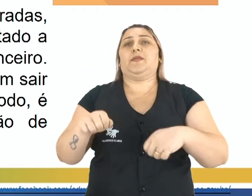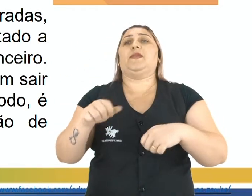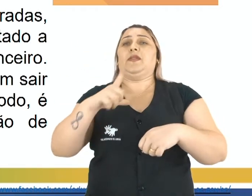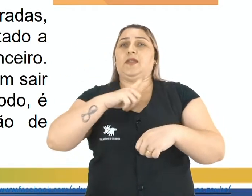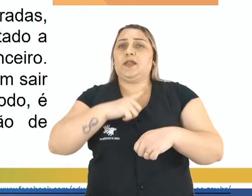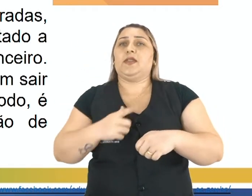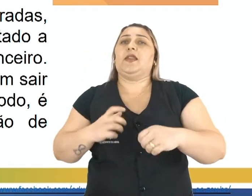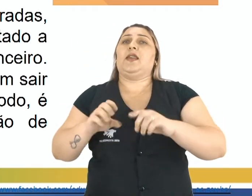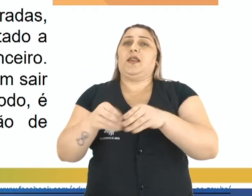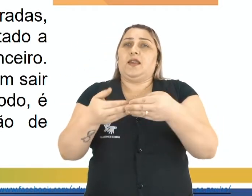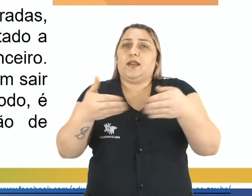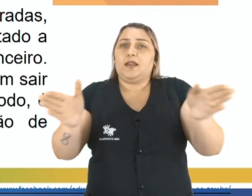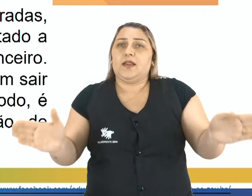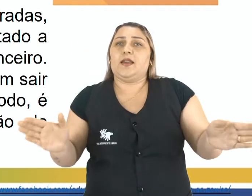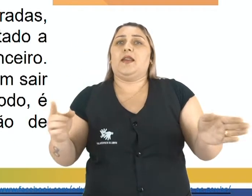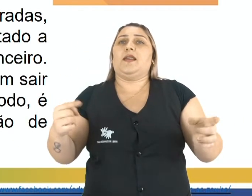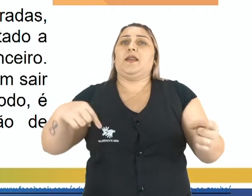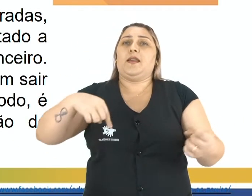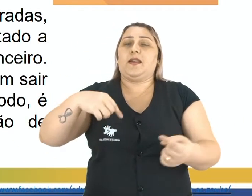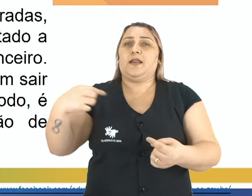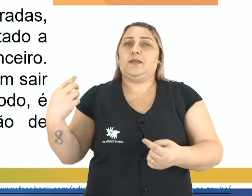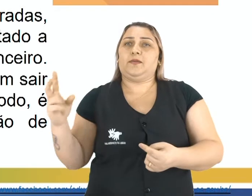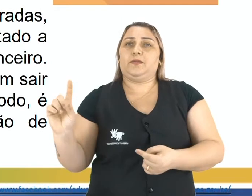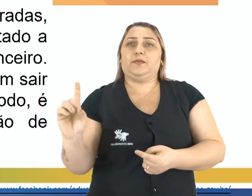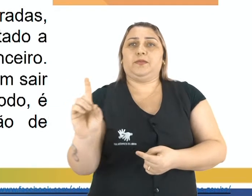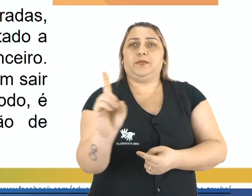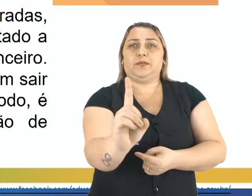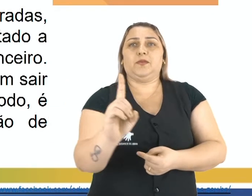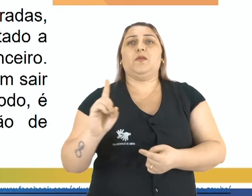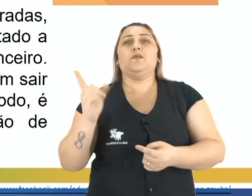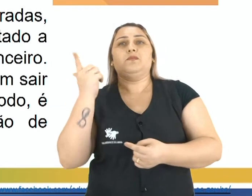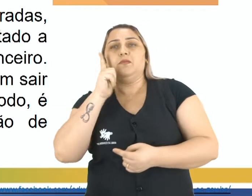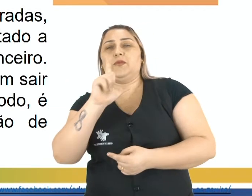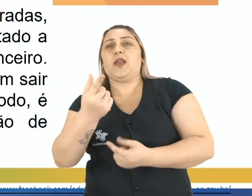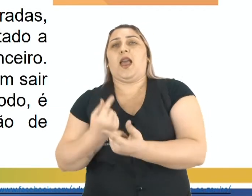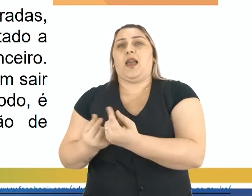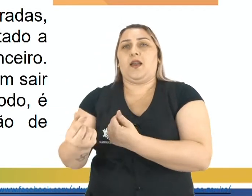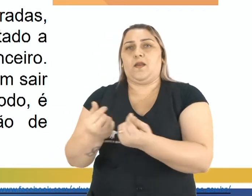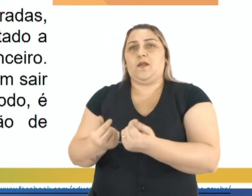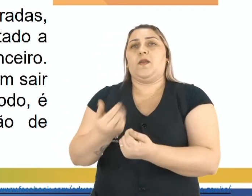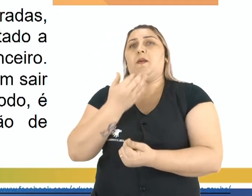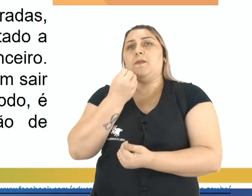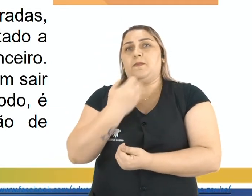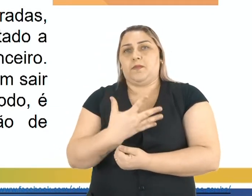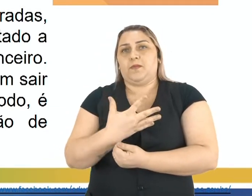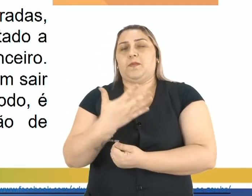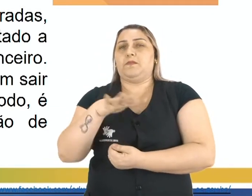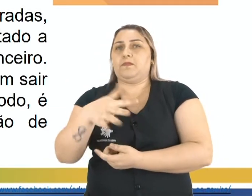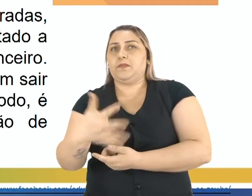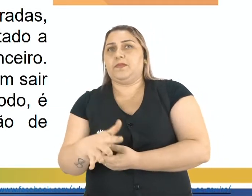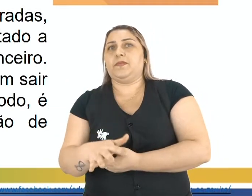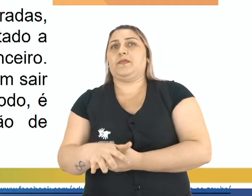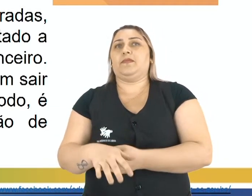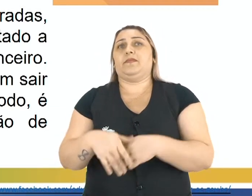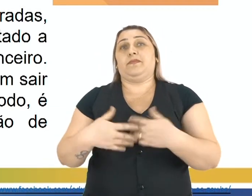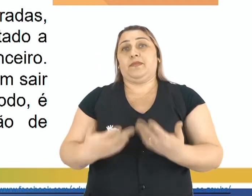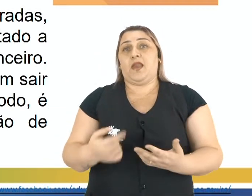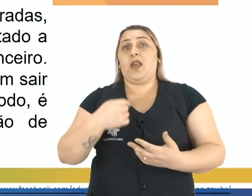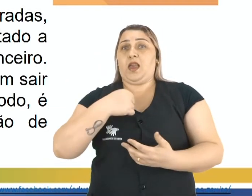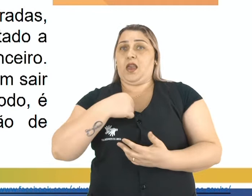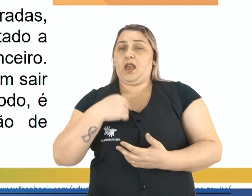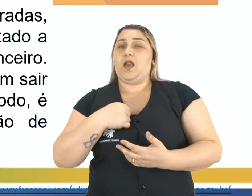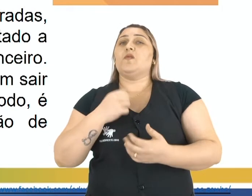funcionamento e a circulação de pessoas de modo a manter a economia ativa. Então, quer dizer que eu